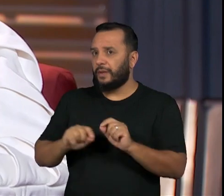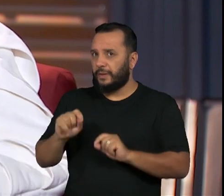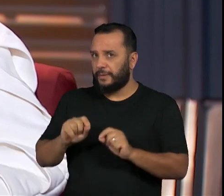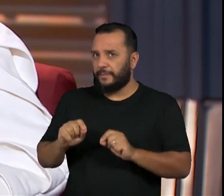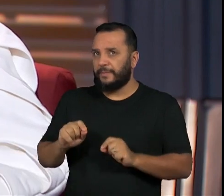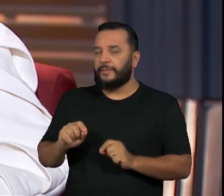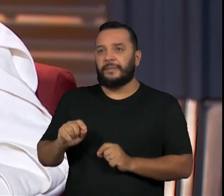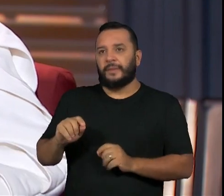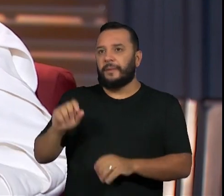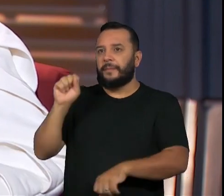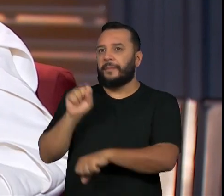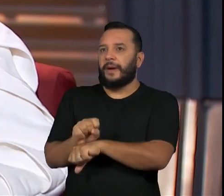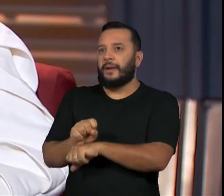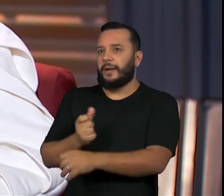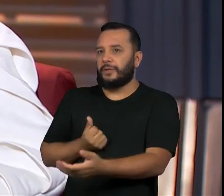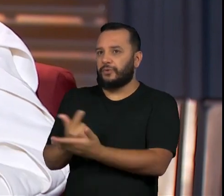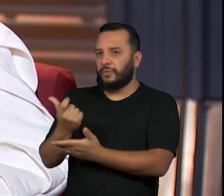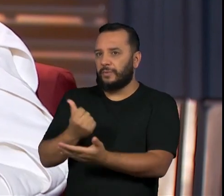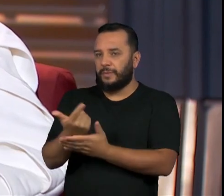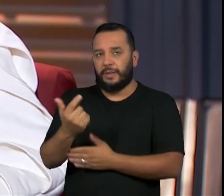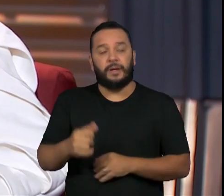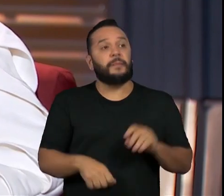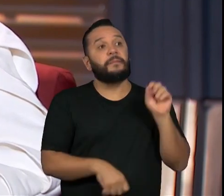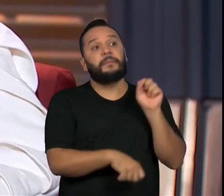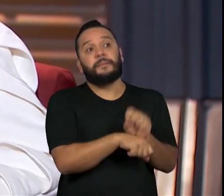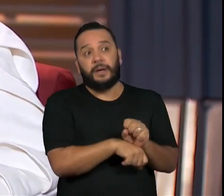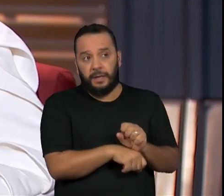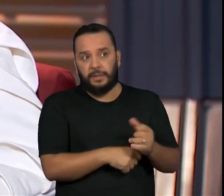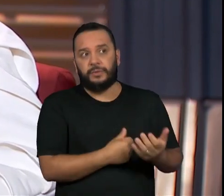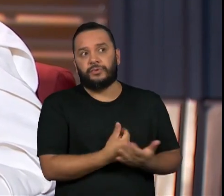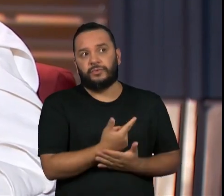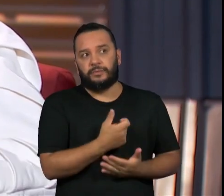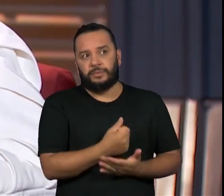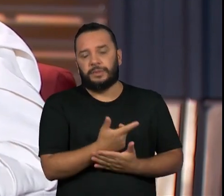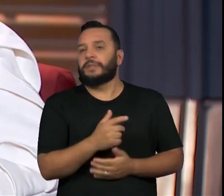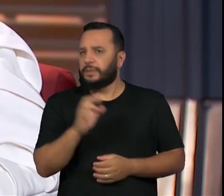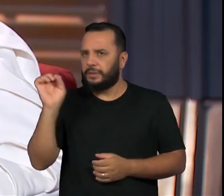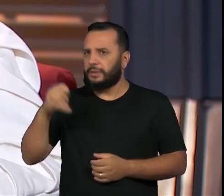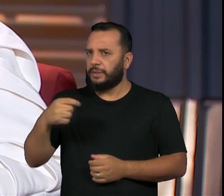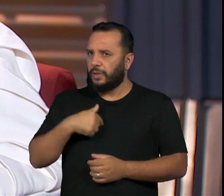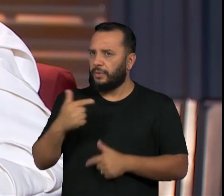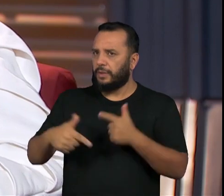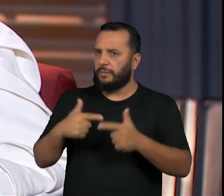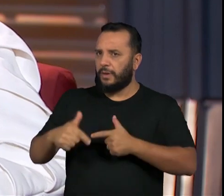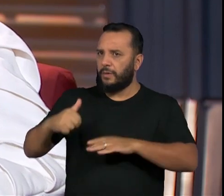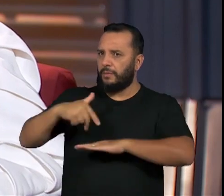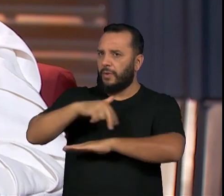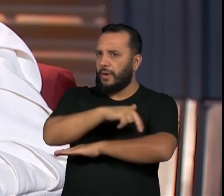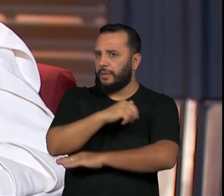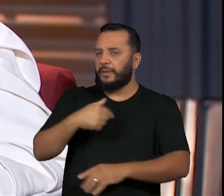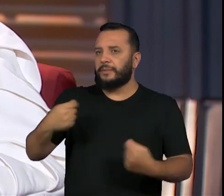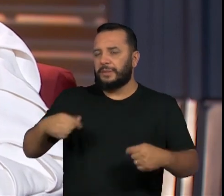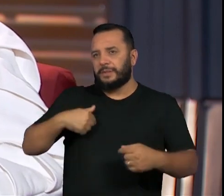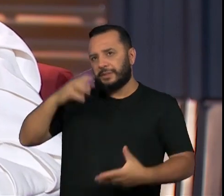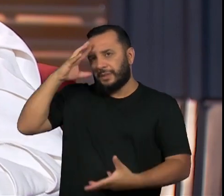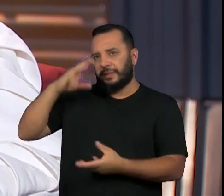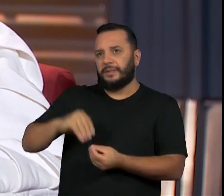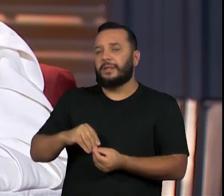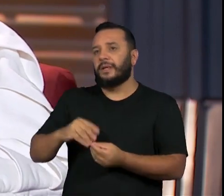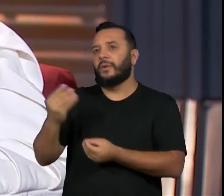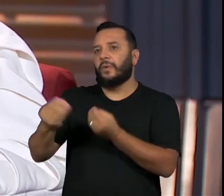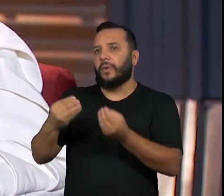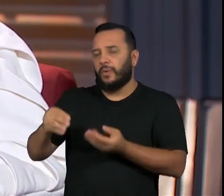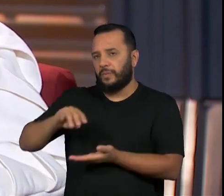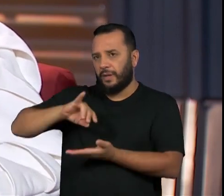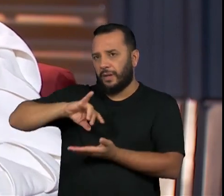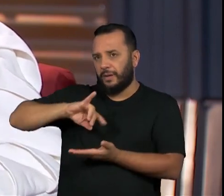deixar de comprar, por exemplo. Deixar de comprar. Né? Se eu trabalho com moda, eu preciso compreender o papel do capitalismo